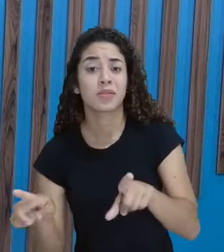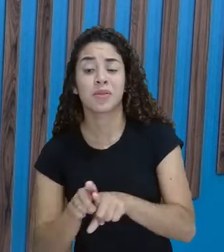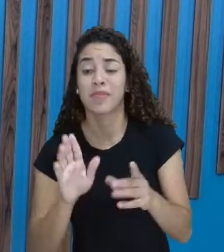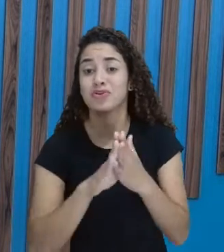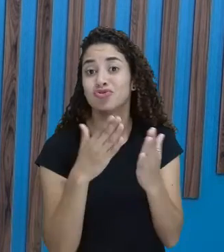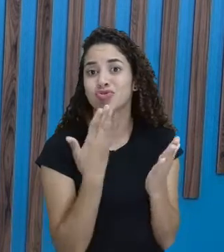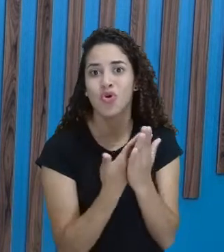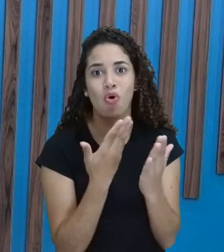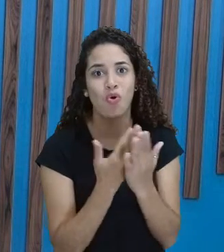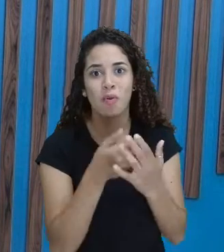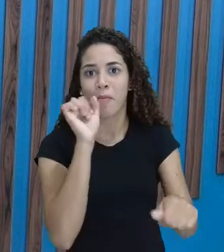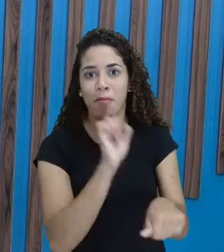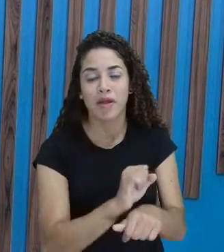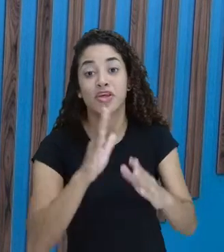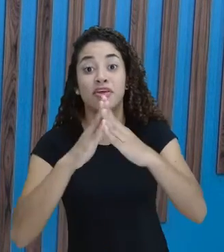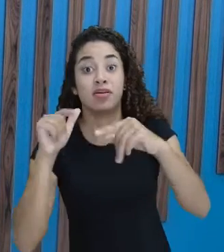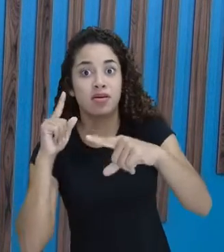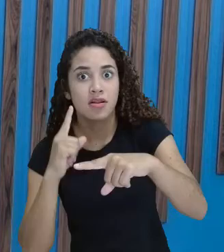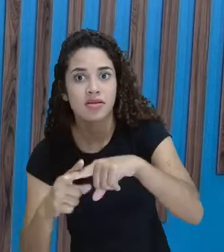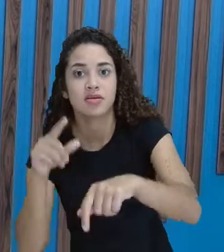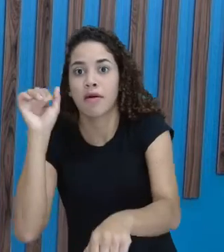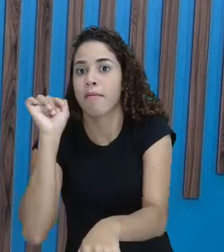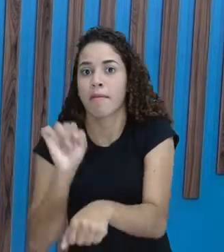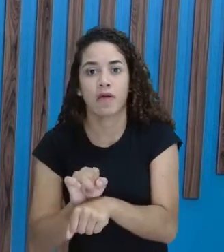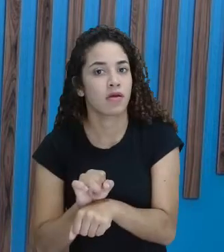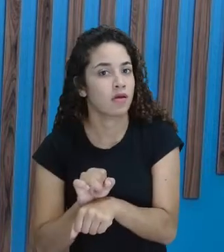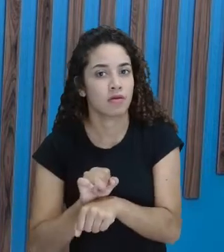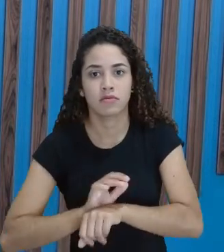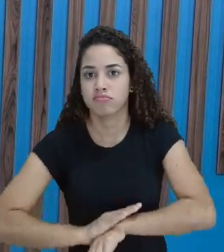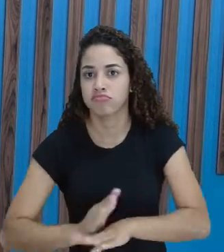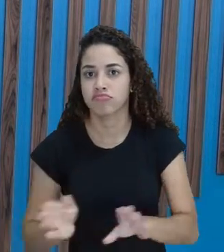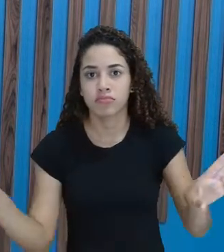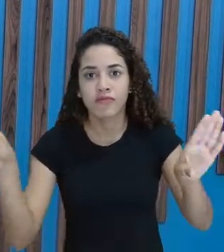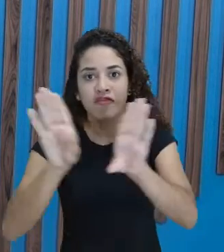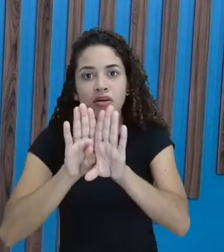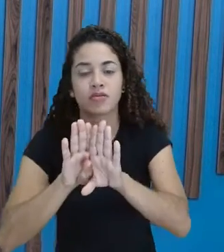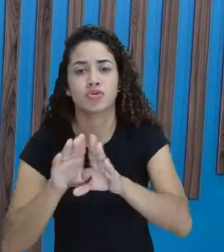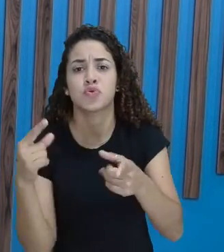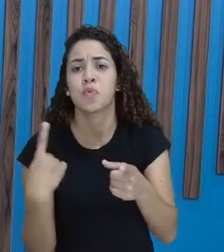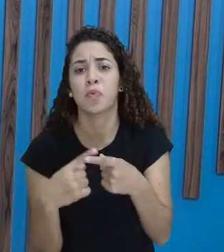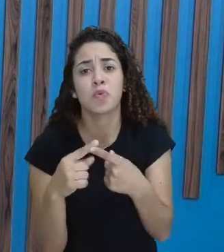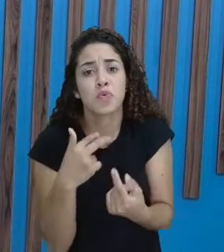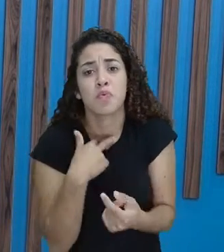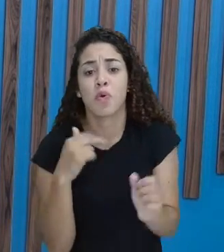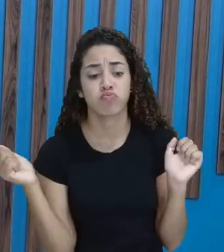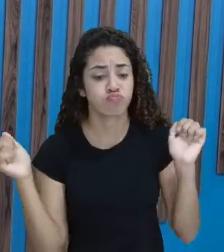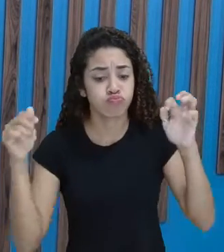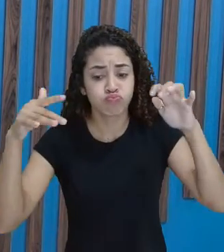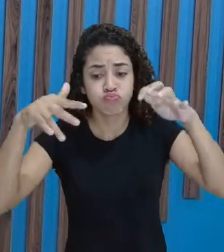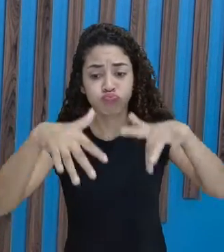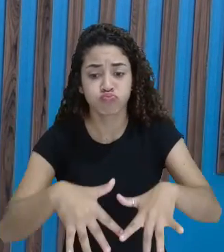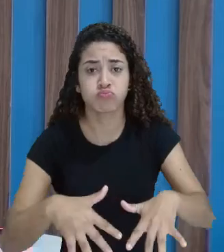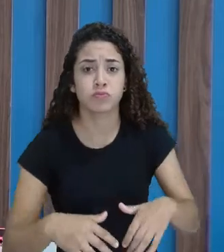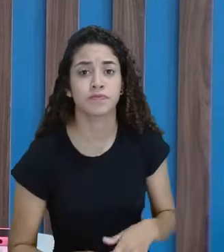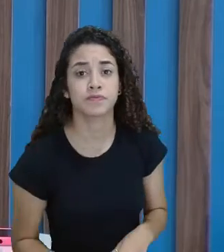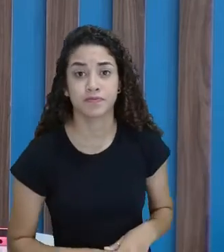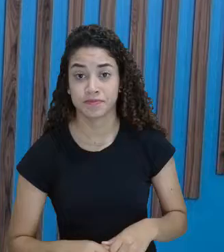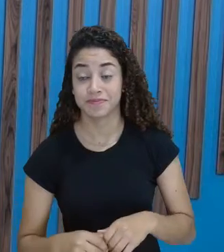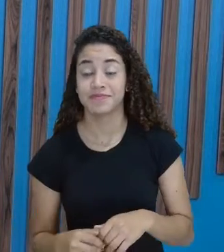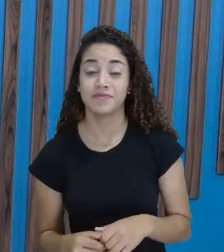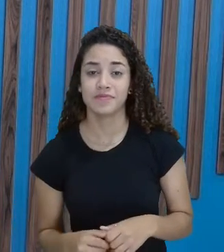parada. Até as igrejas tiveram que parar, porque não podia aglomerar. Não é isso? Isso mesmo. Olha